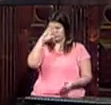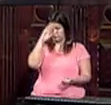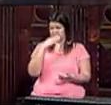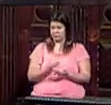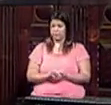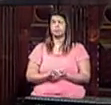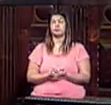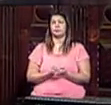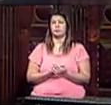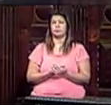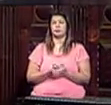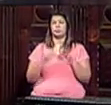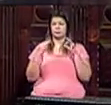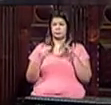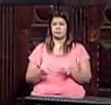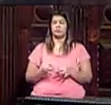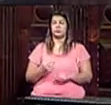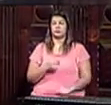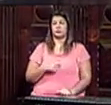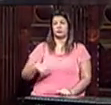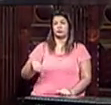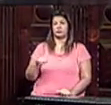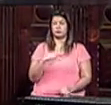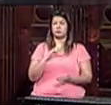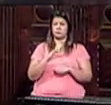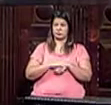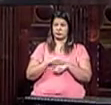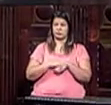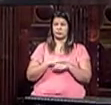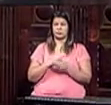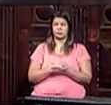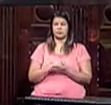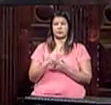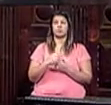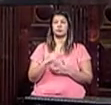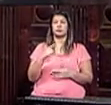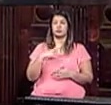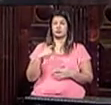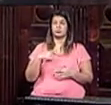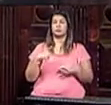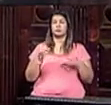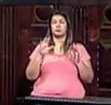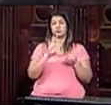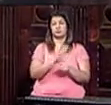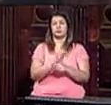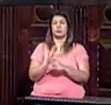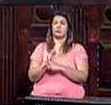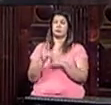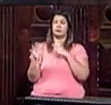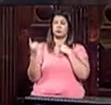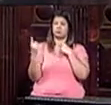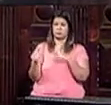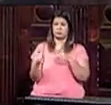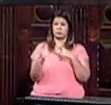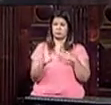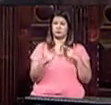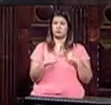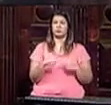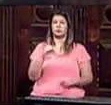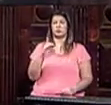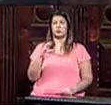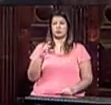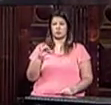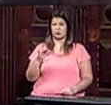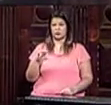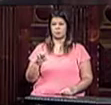acreditamos verdadeiramente que essas iniciativas irão ajudar a combater esse crime que é